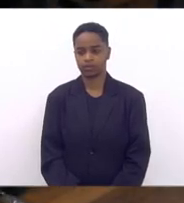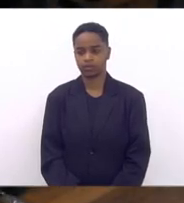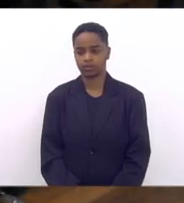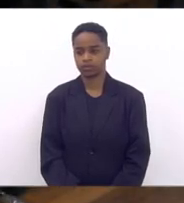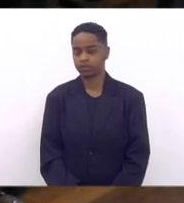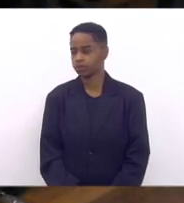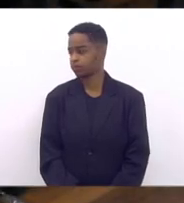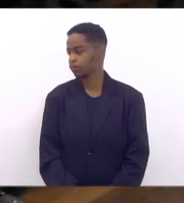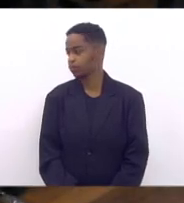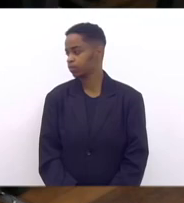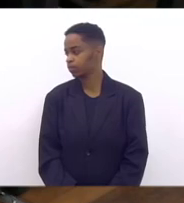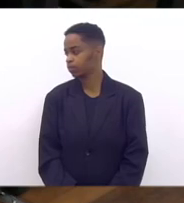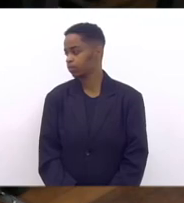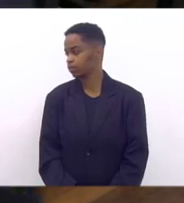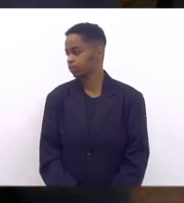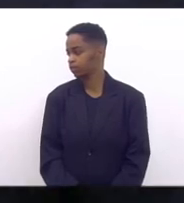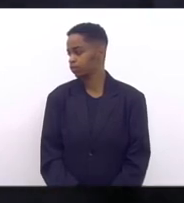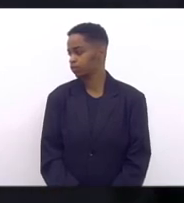presente